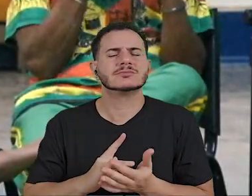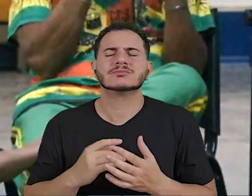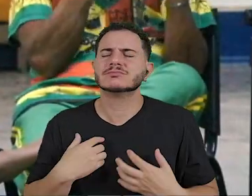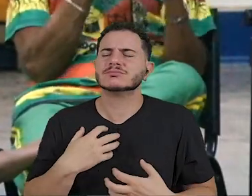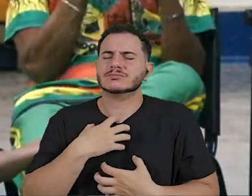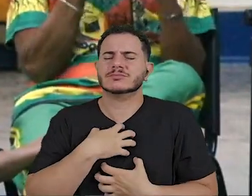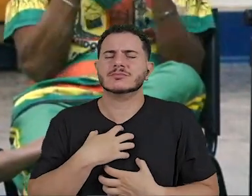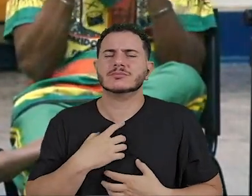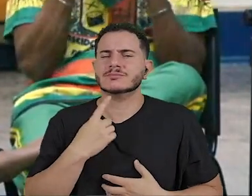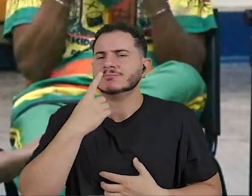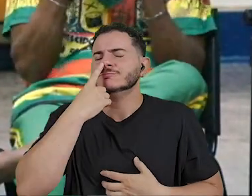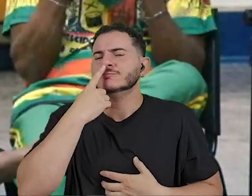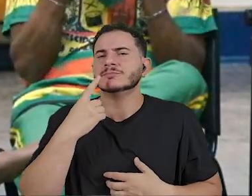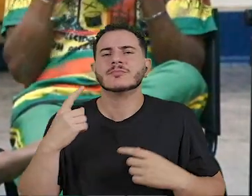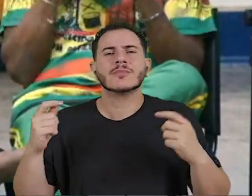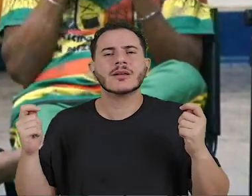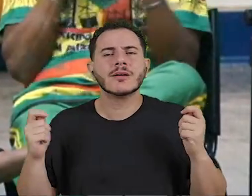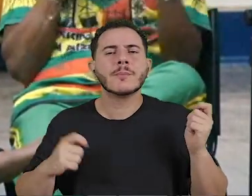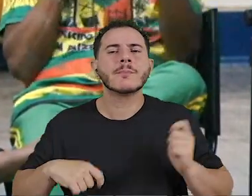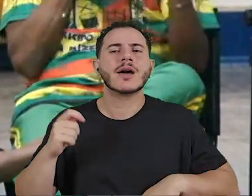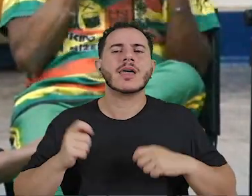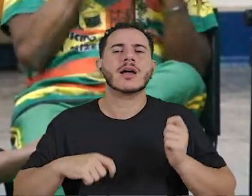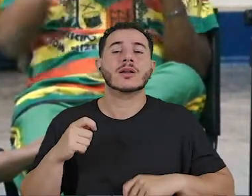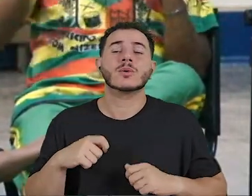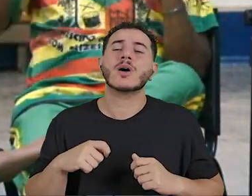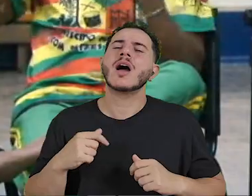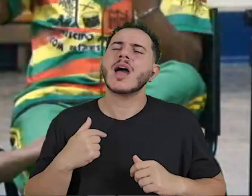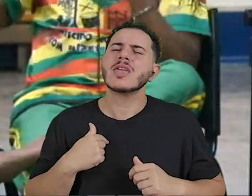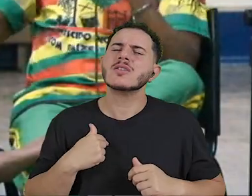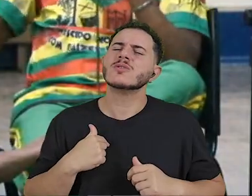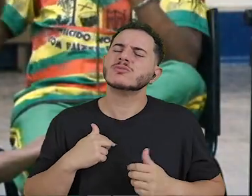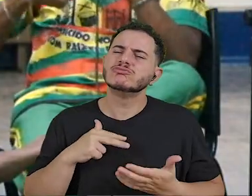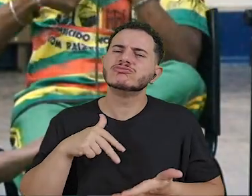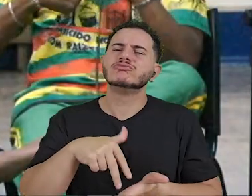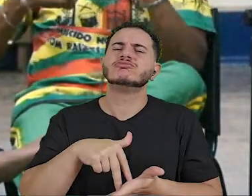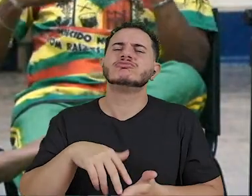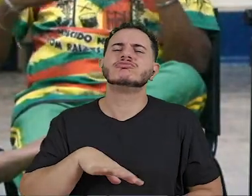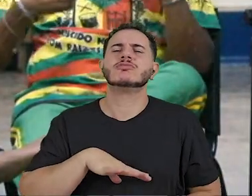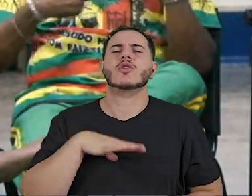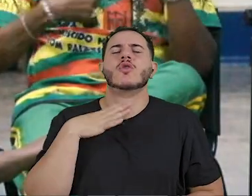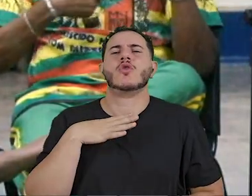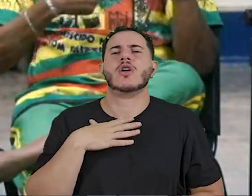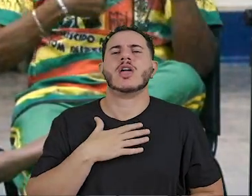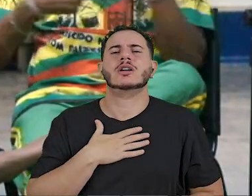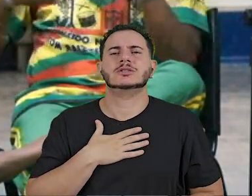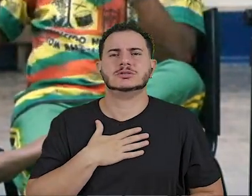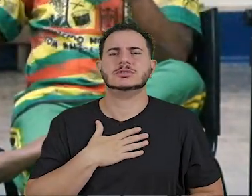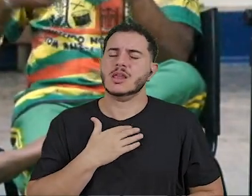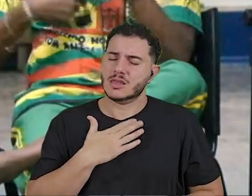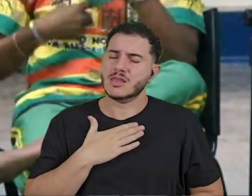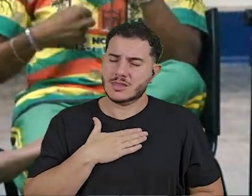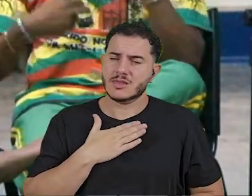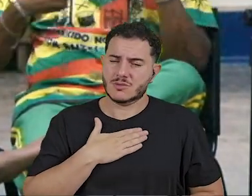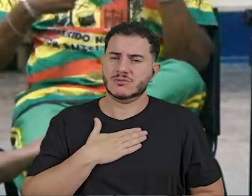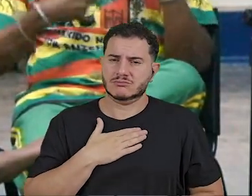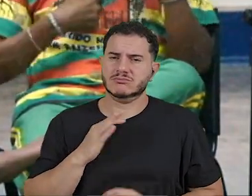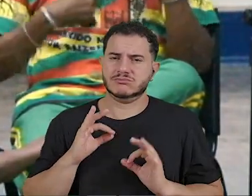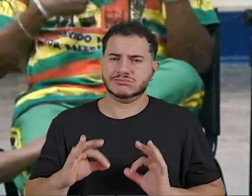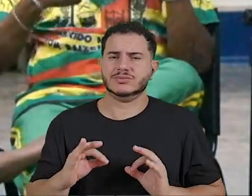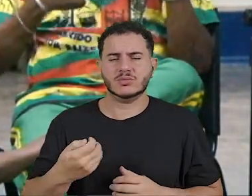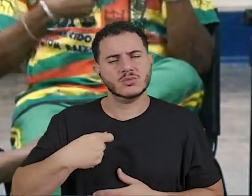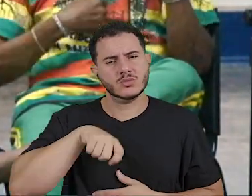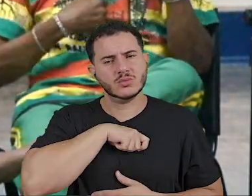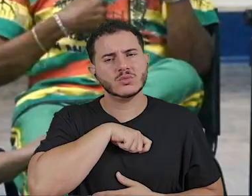do maracatu, aí eu tive essa coragem de modificar. Eu assumo Walter Ferreira